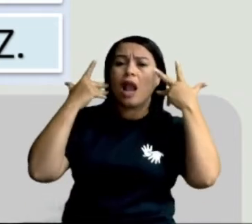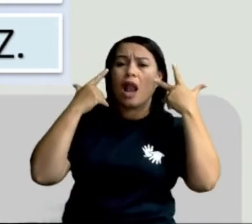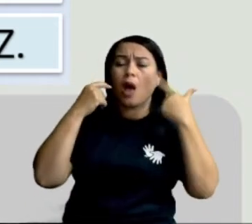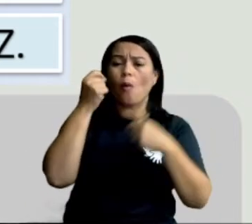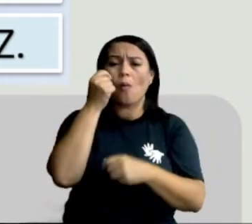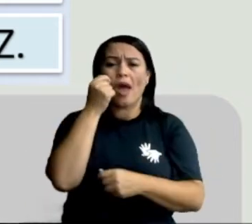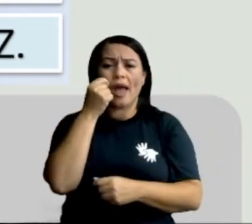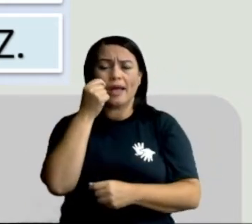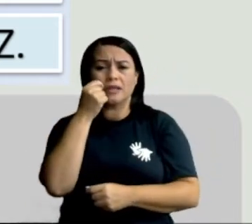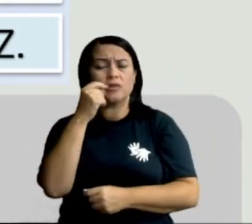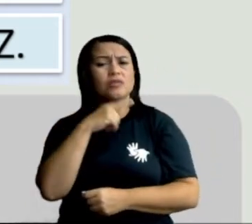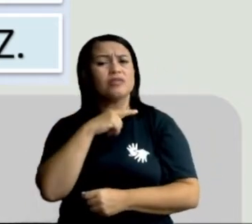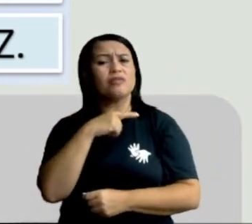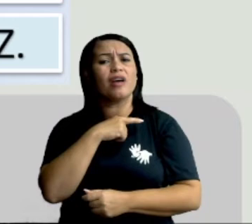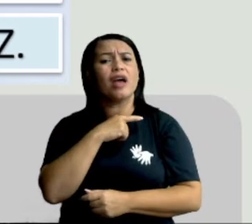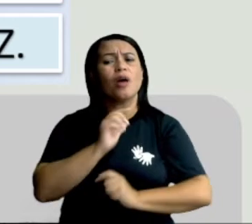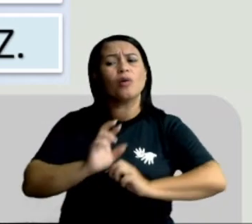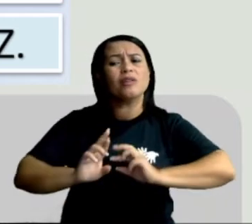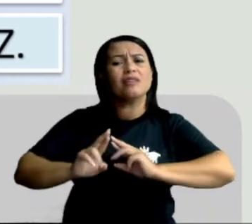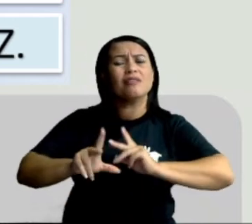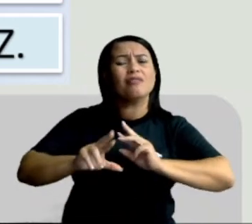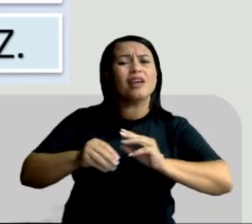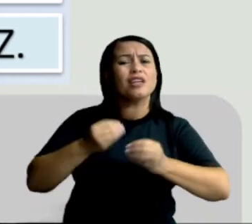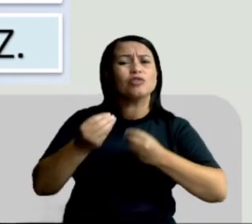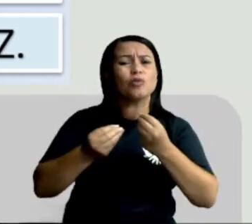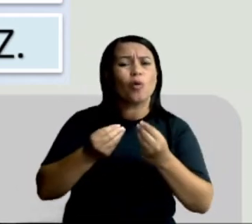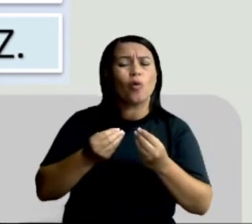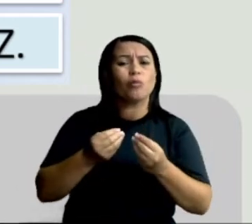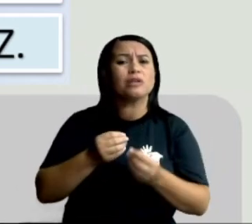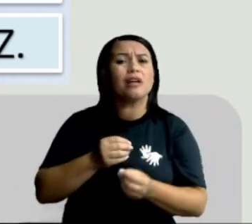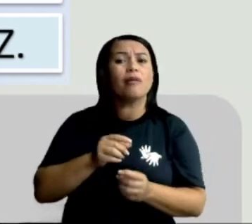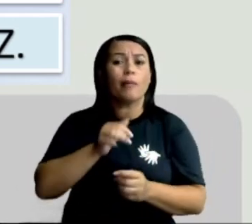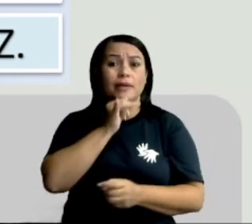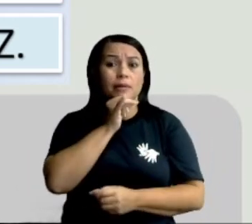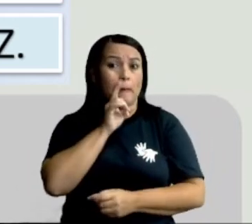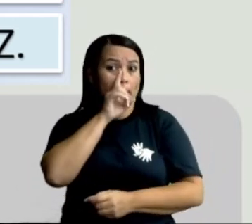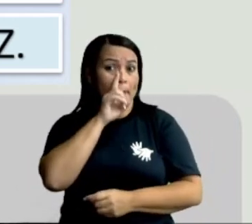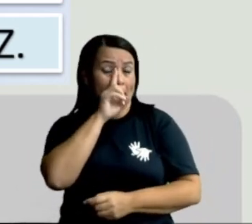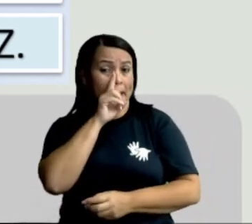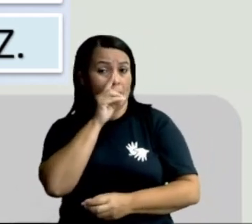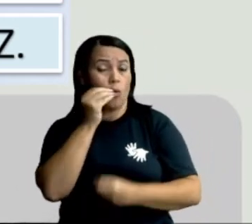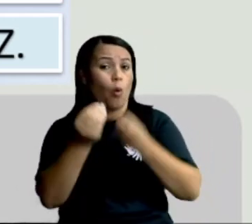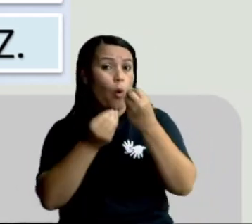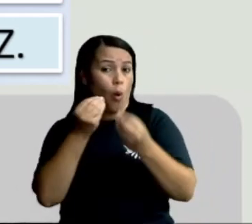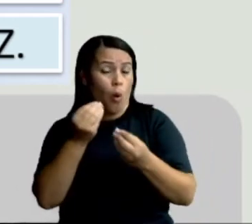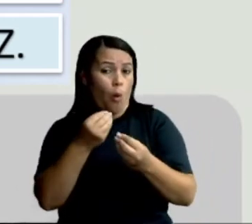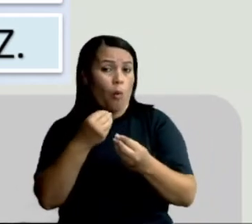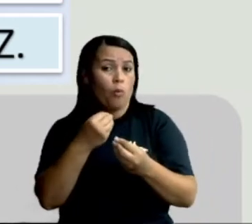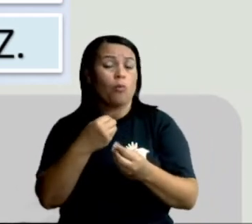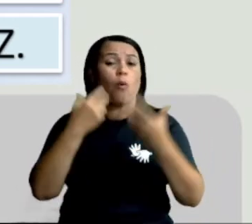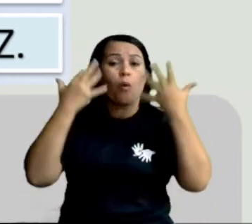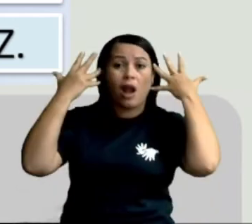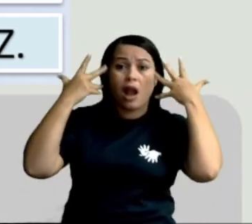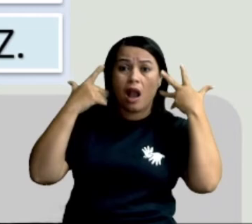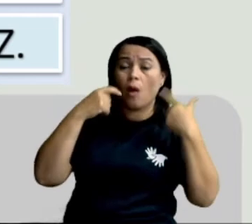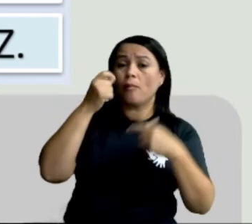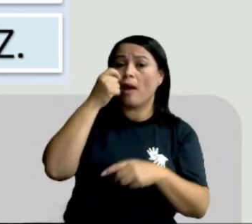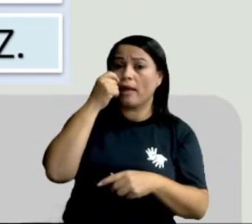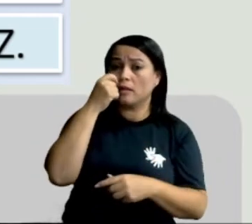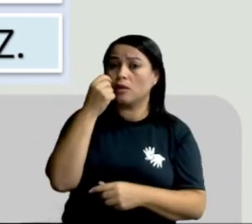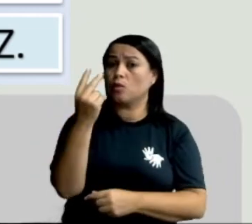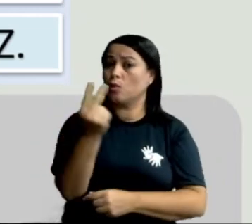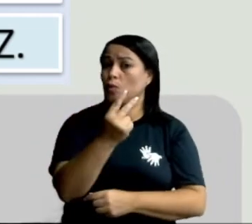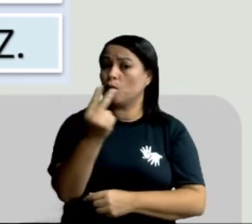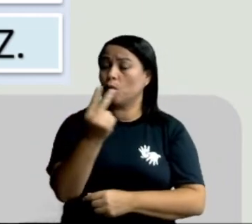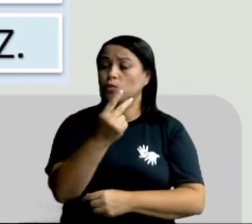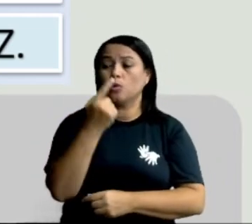leão tiveram reações diferentes. Quais foram essas reações? Respectivamente. Olha só,